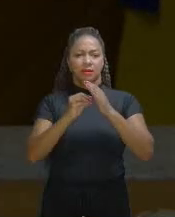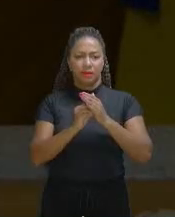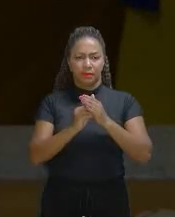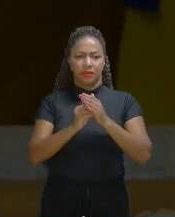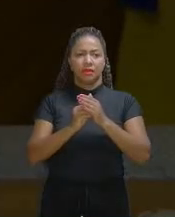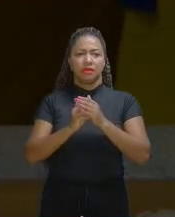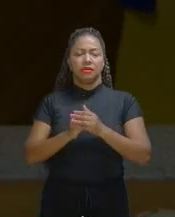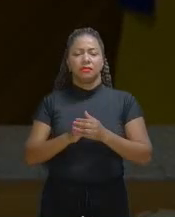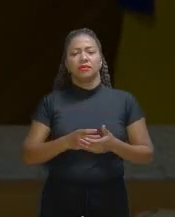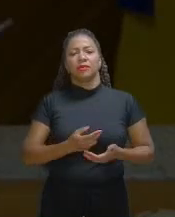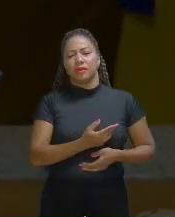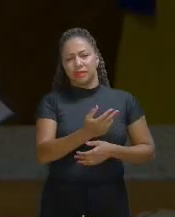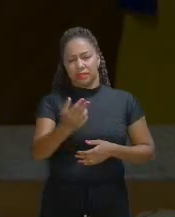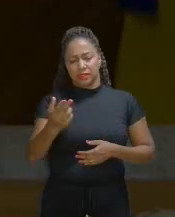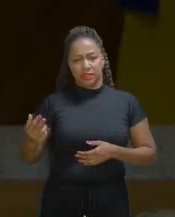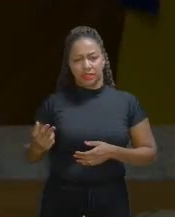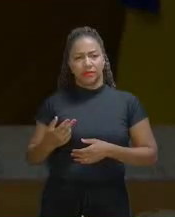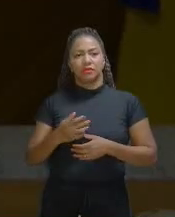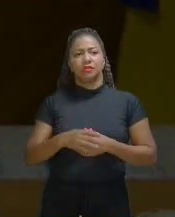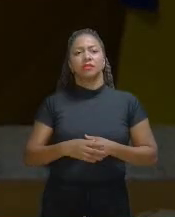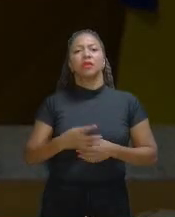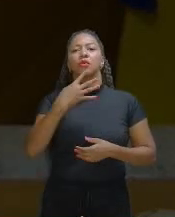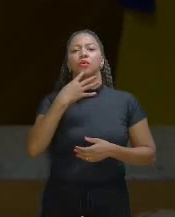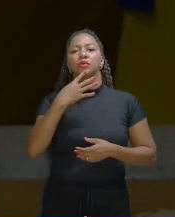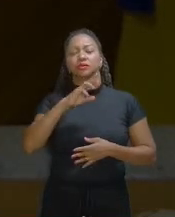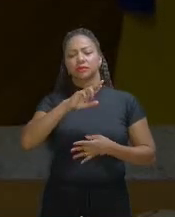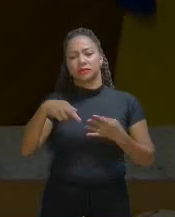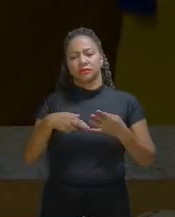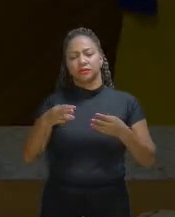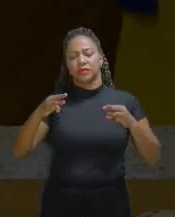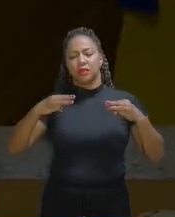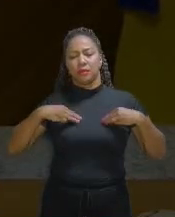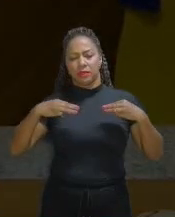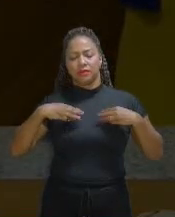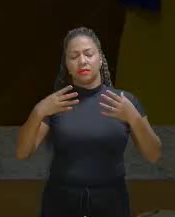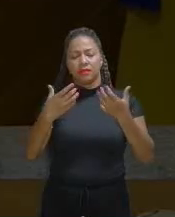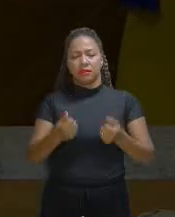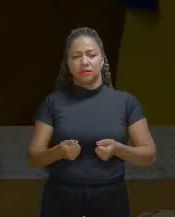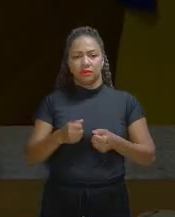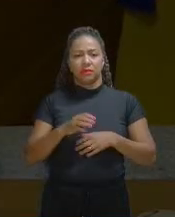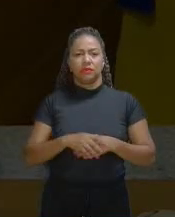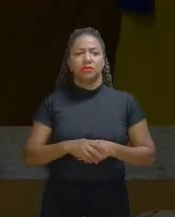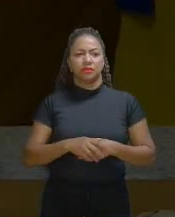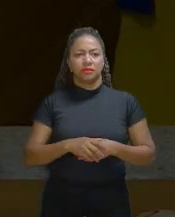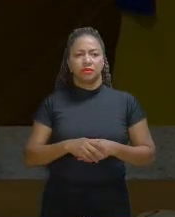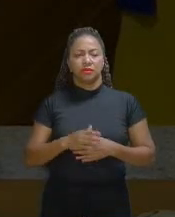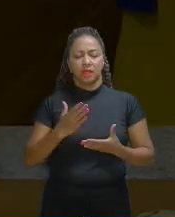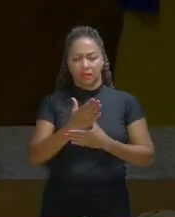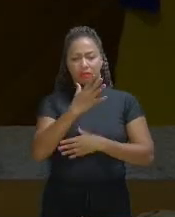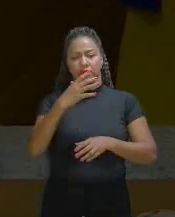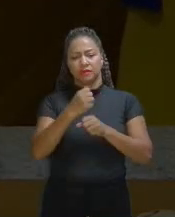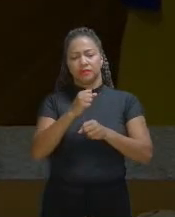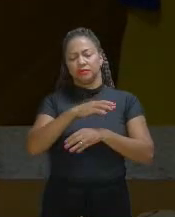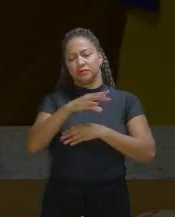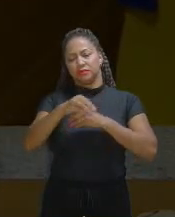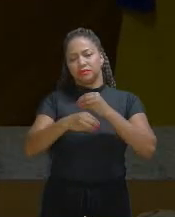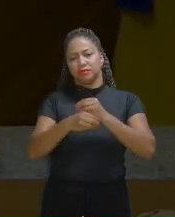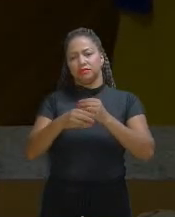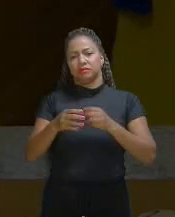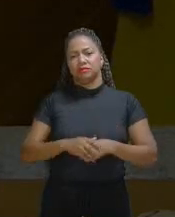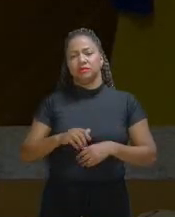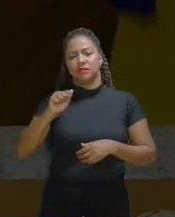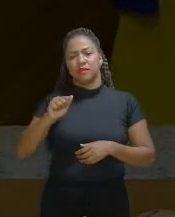do Amapá, por unanimidade, conheceu do recurso e no mérito deu-lhe provimento e julgou aprovadas com ressalva as contas